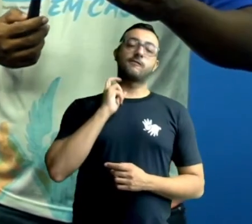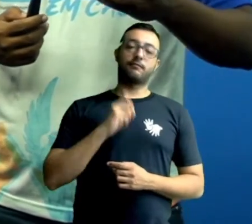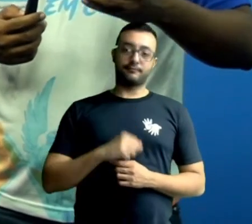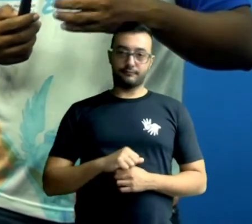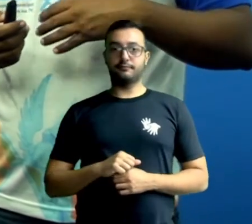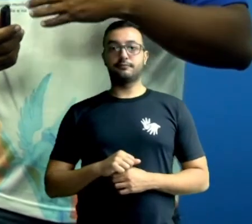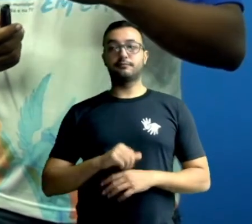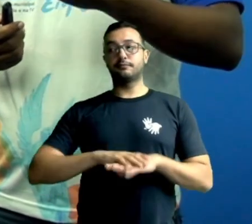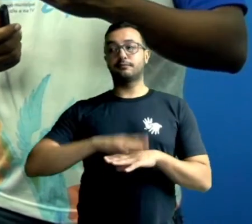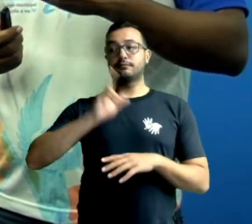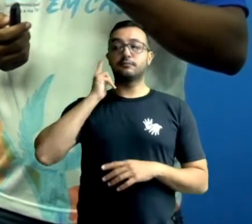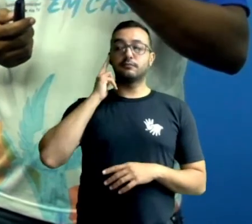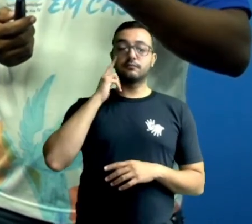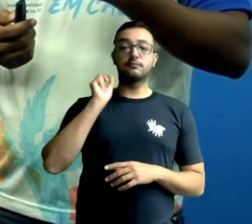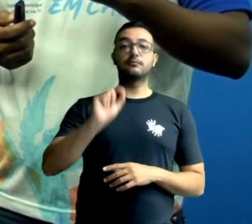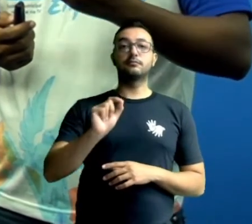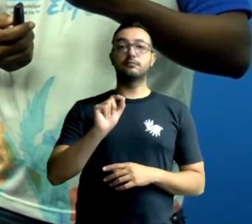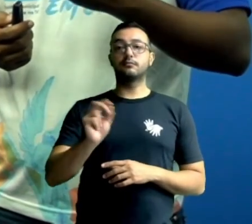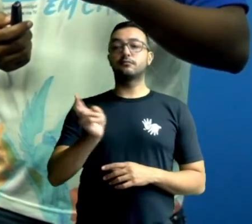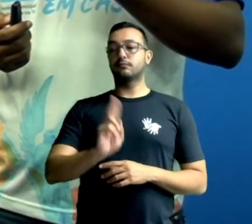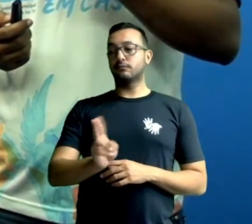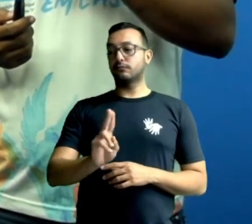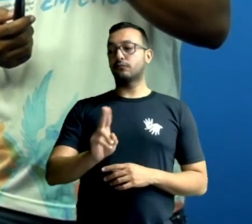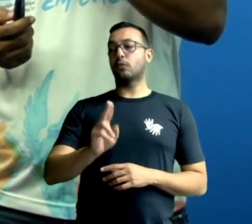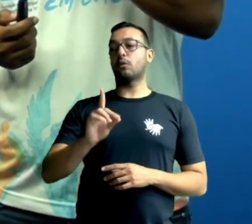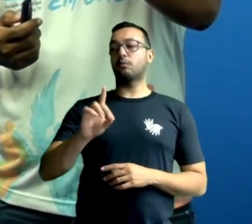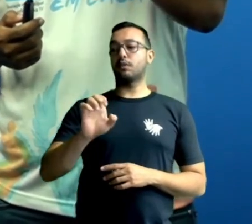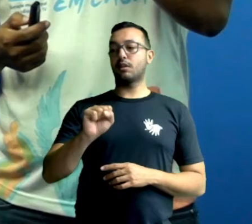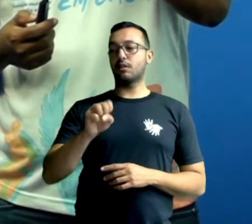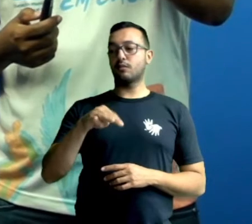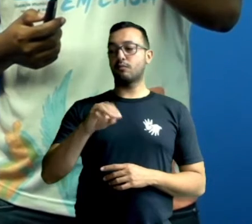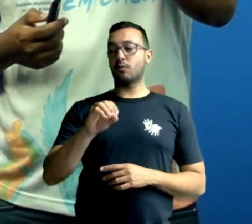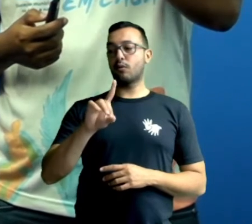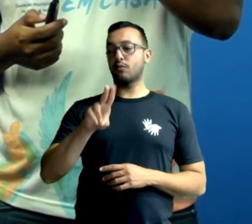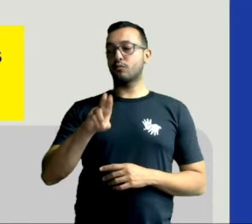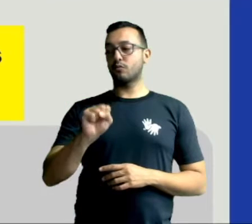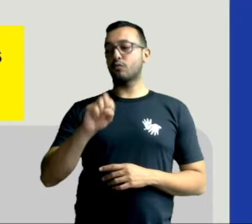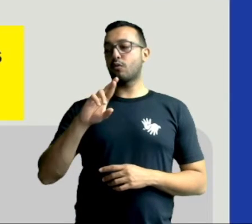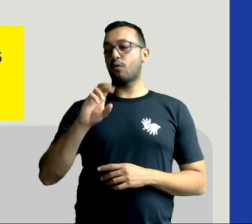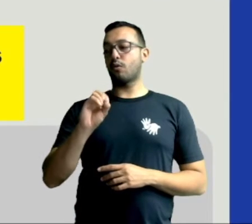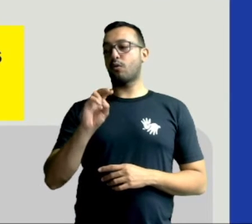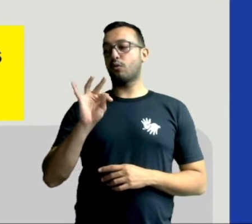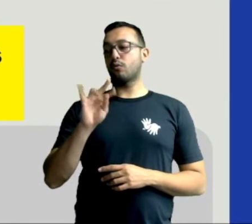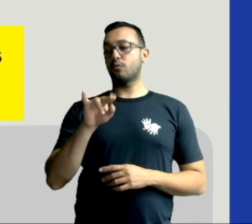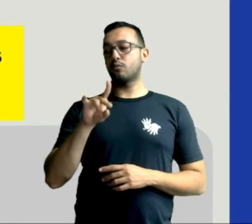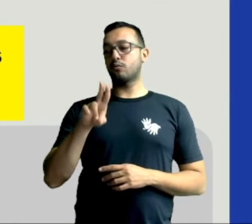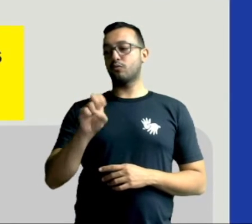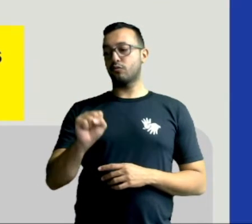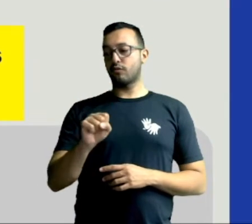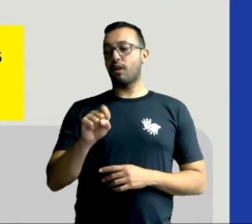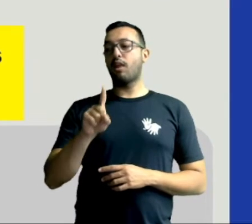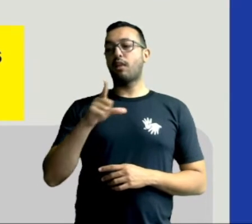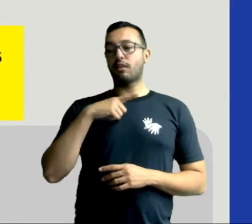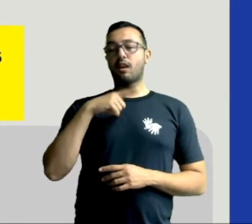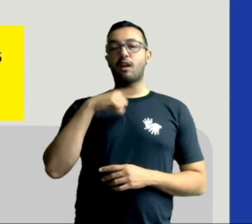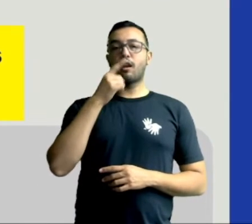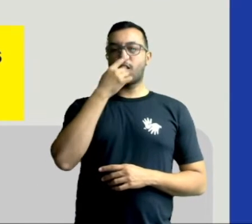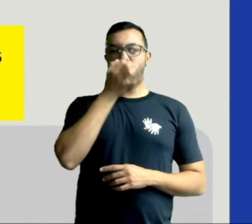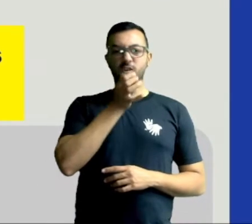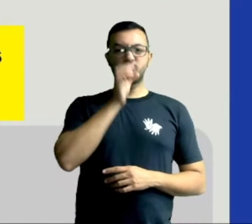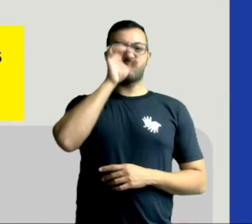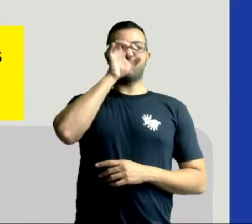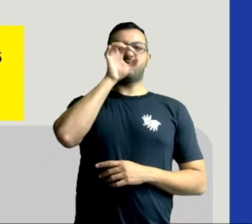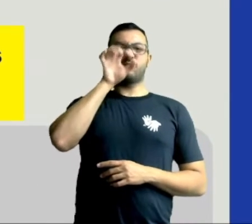em nossa região é esse, o Desmodus rotundos. Ele tem o nariz em forma de ferradura. O morcego,